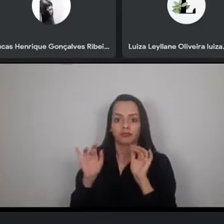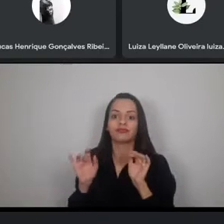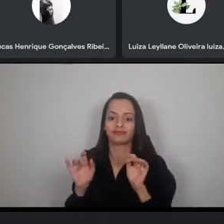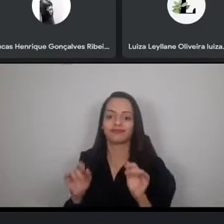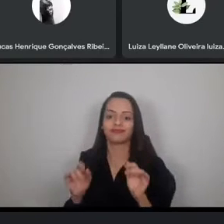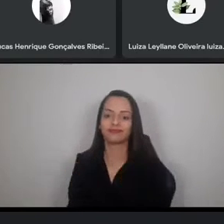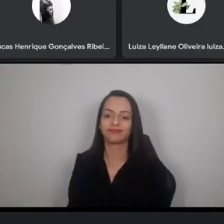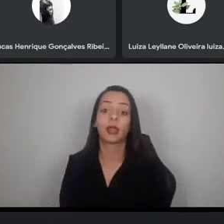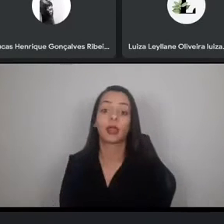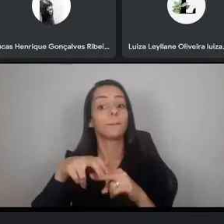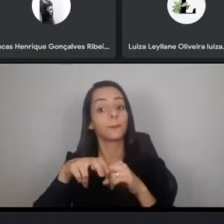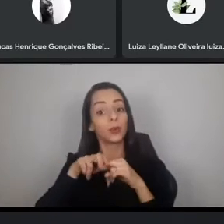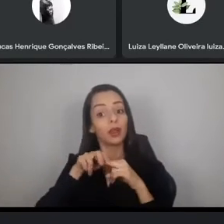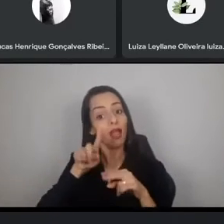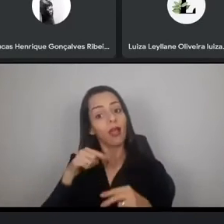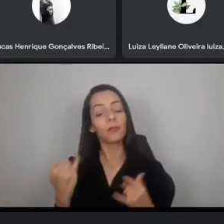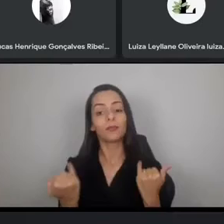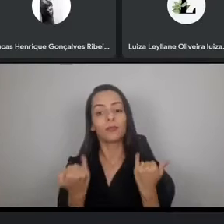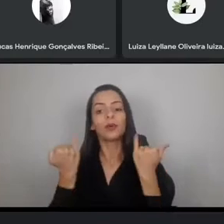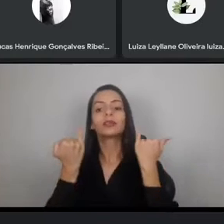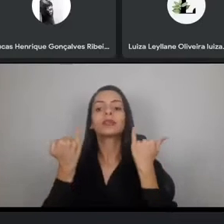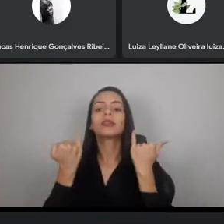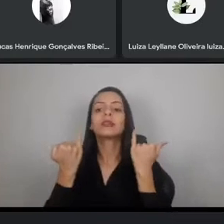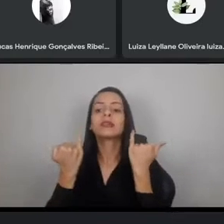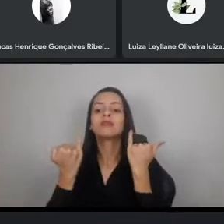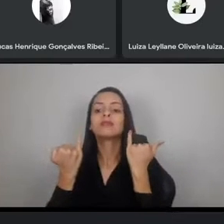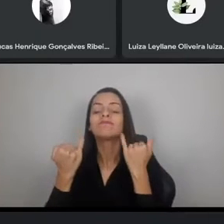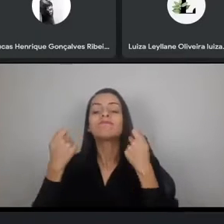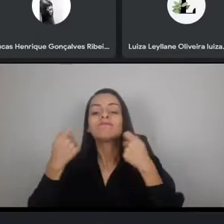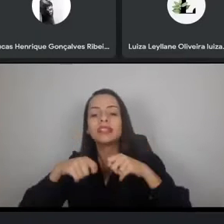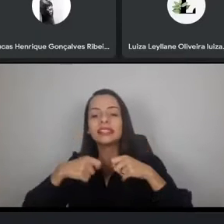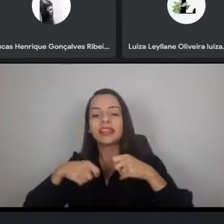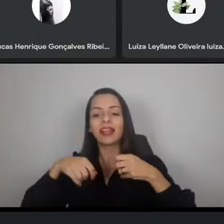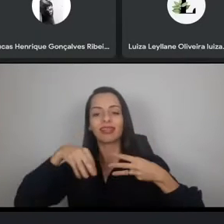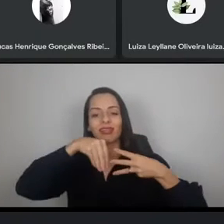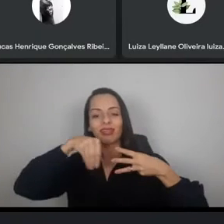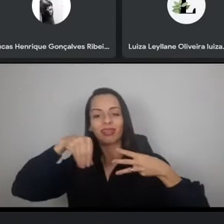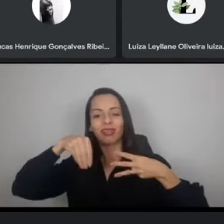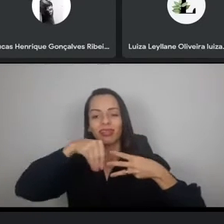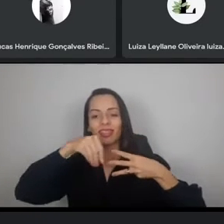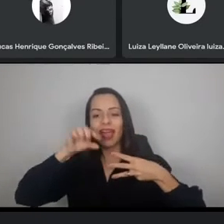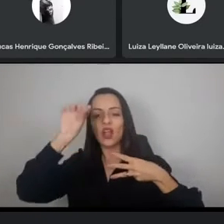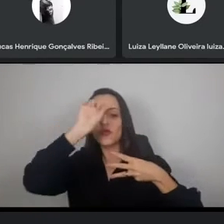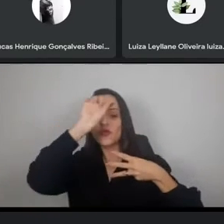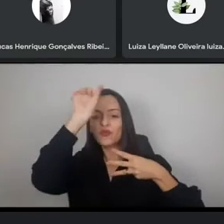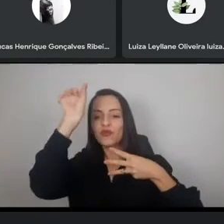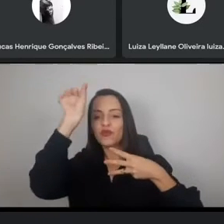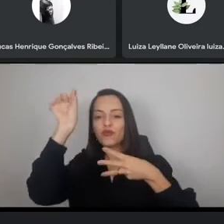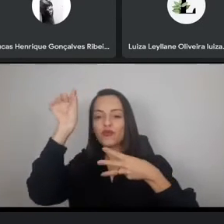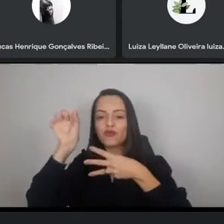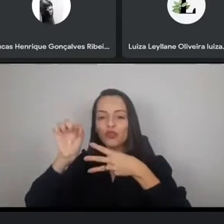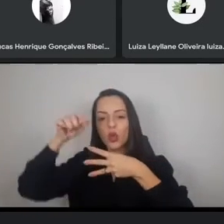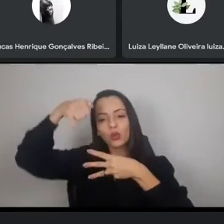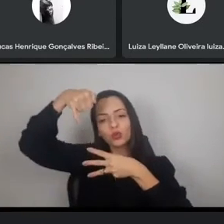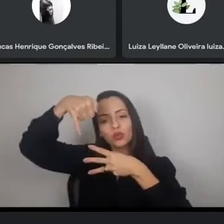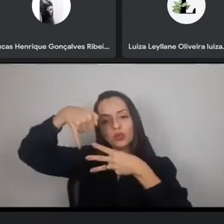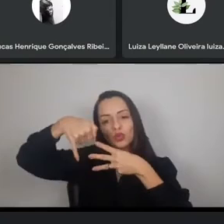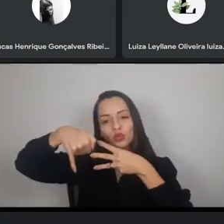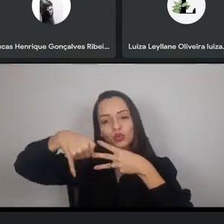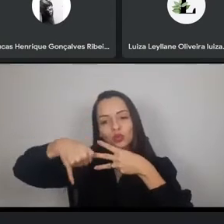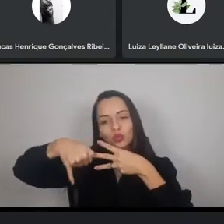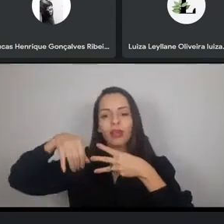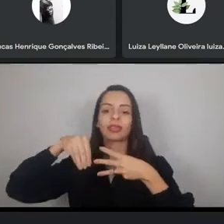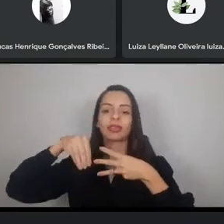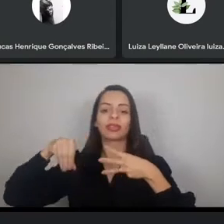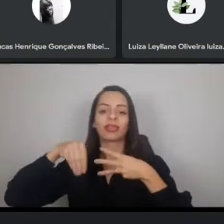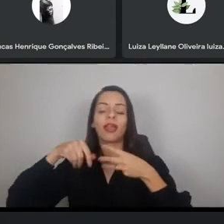é importante ter o fio terra no chuveiro elétrico, para cargas indesejadas